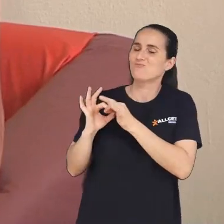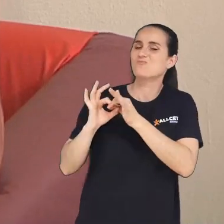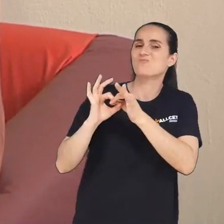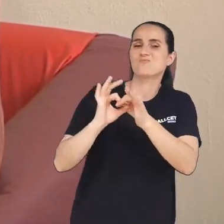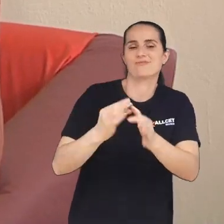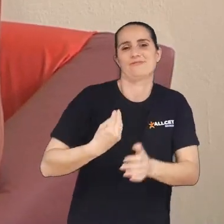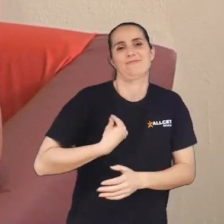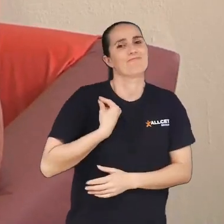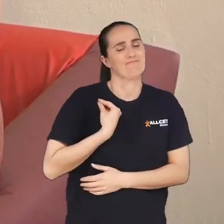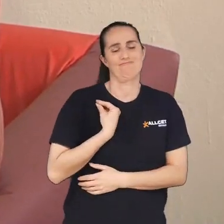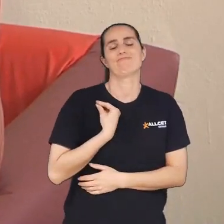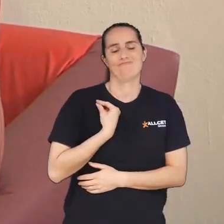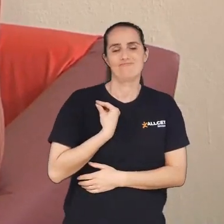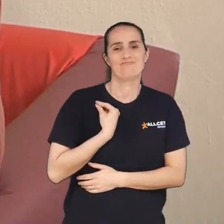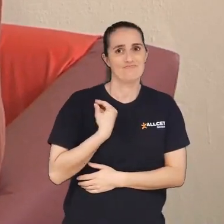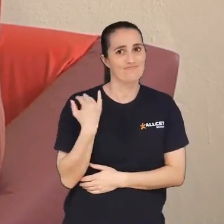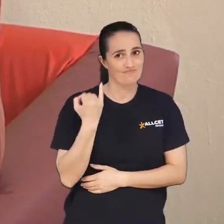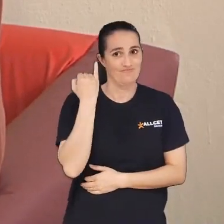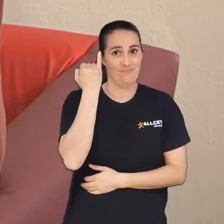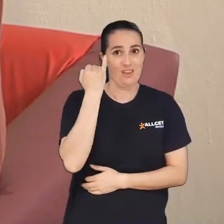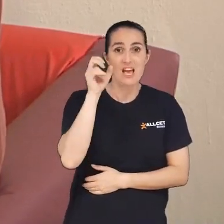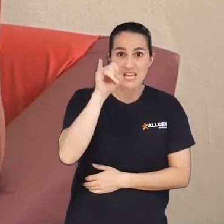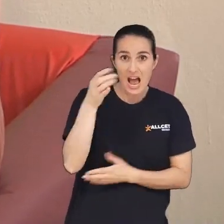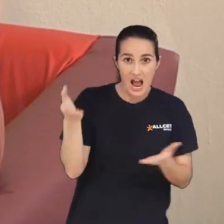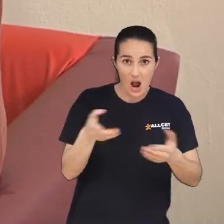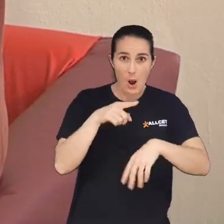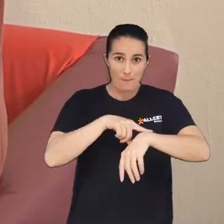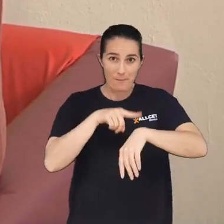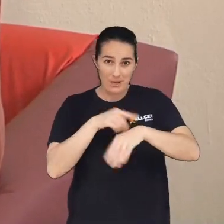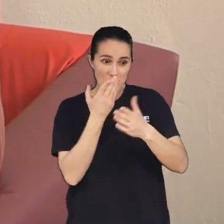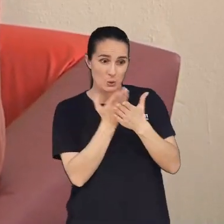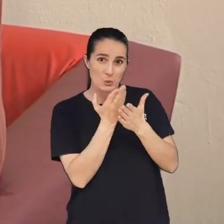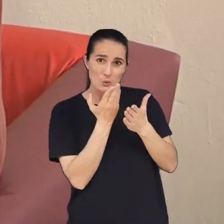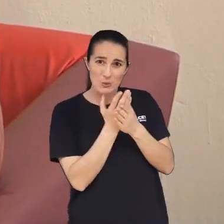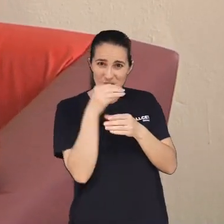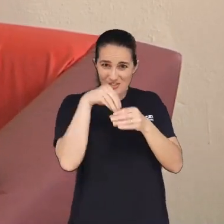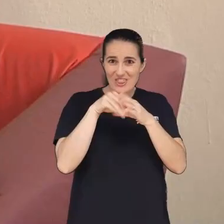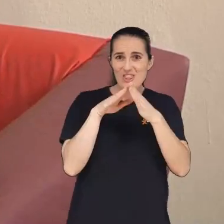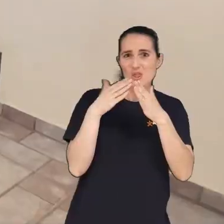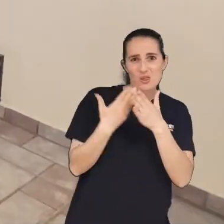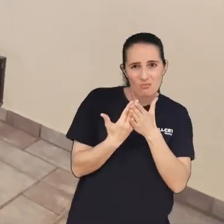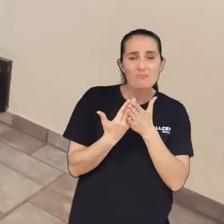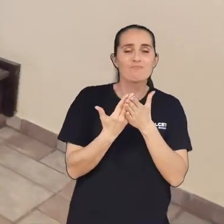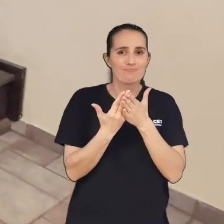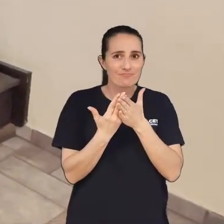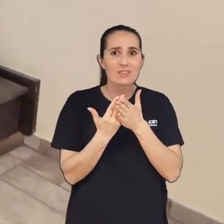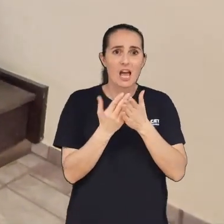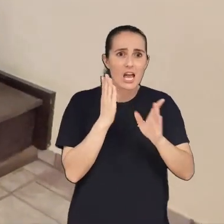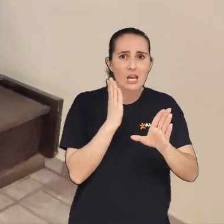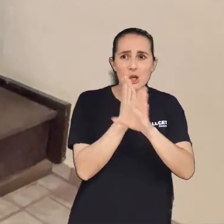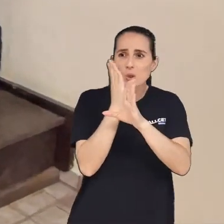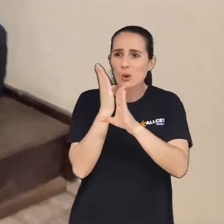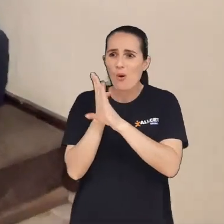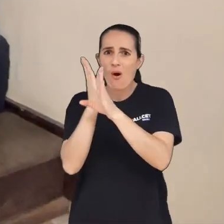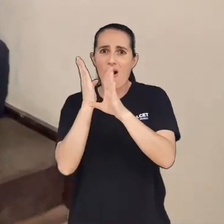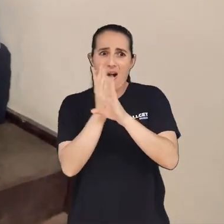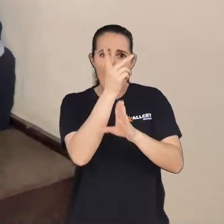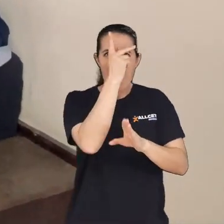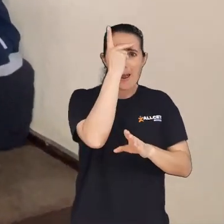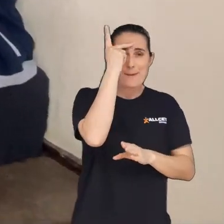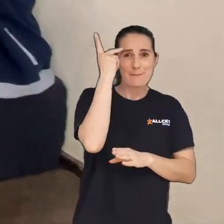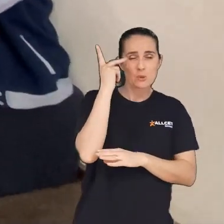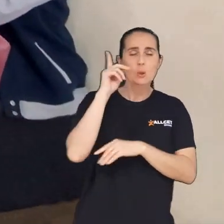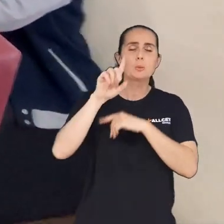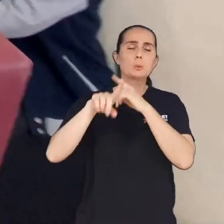vão encontrar nesse período do colégio, nos estudos iniciais, aquelas pessoas que depois